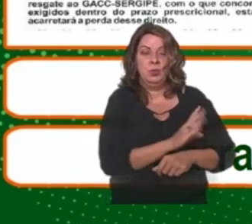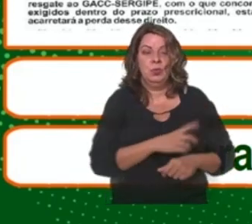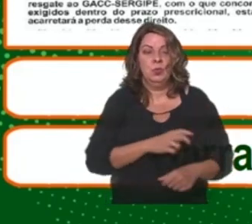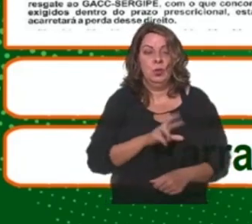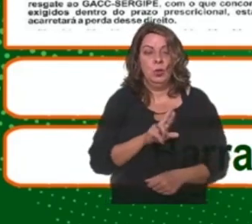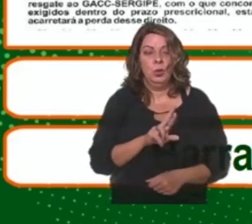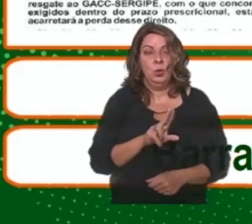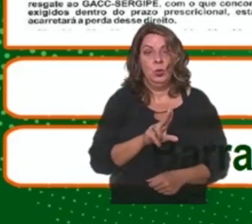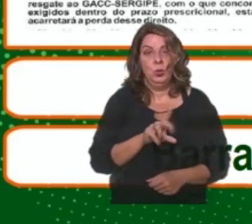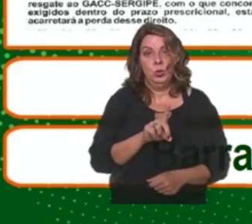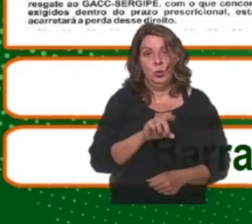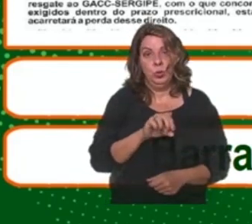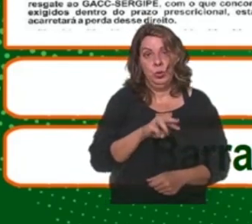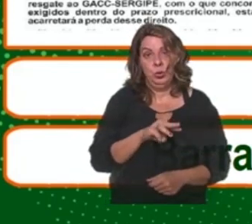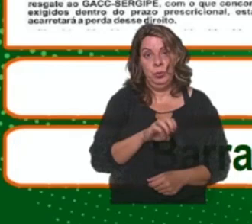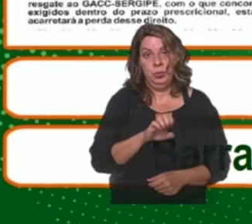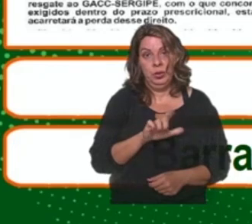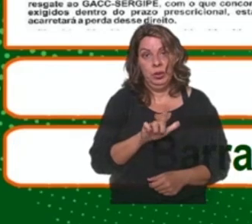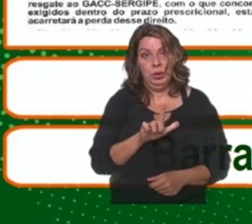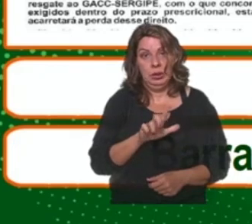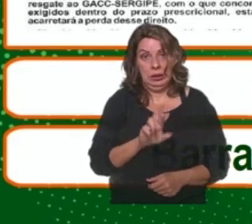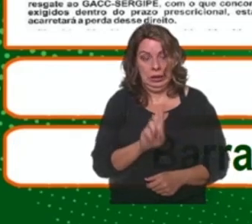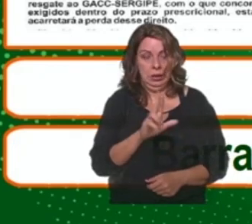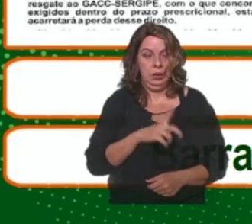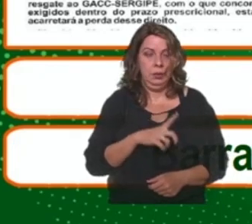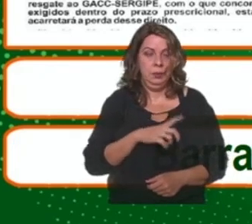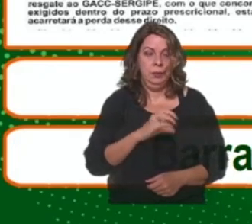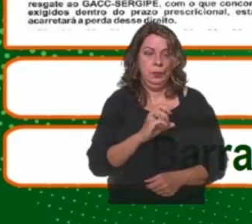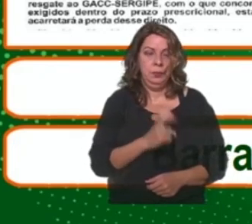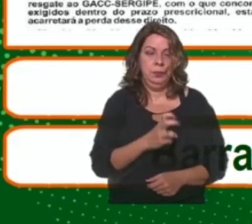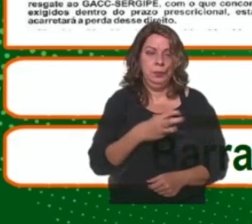Miller Nogueira Batista. Número do título é